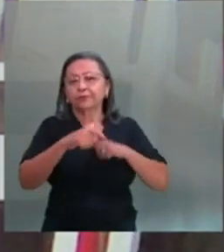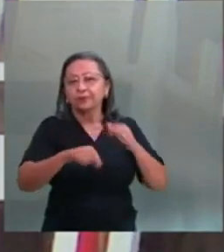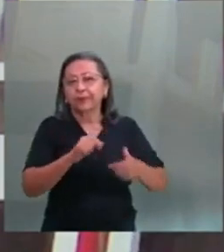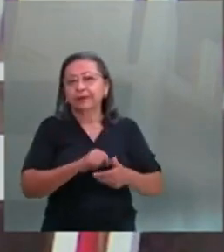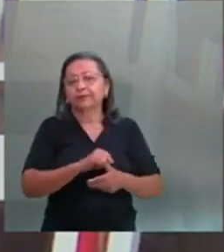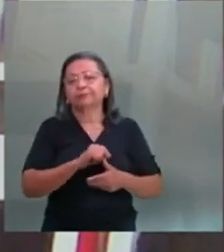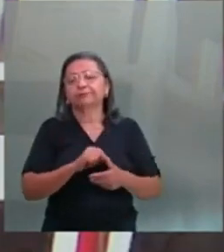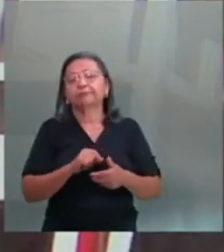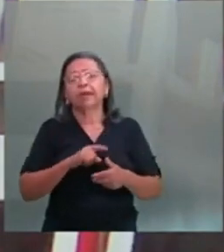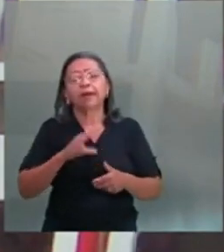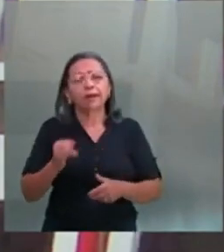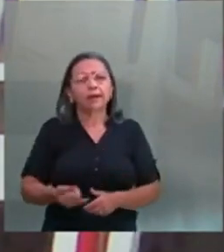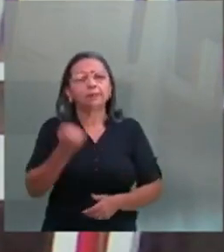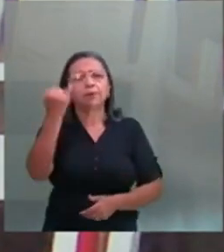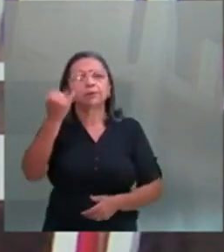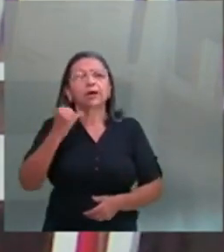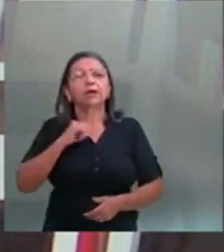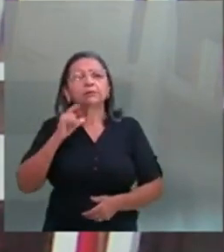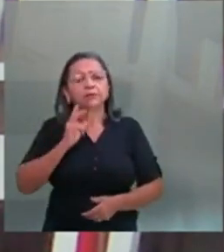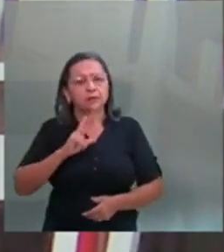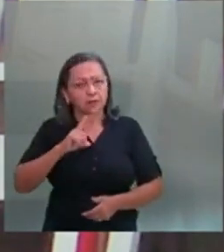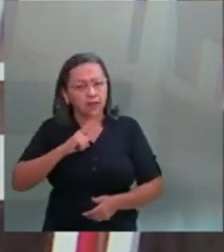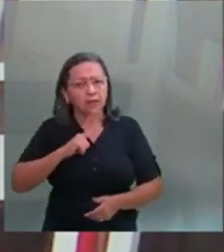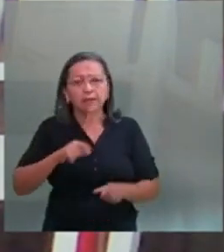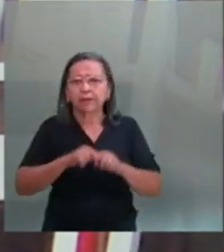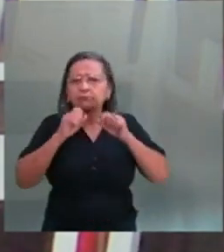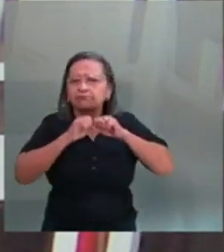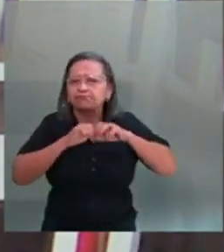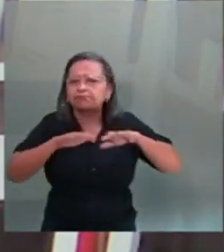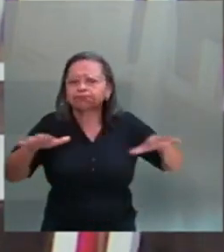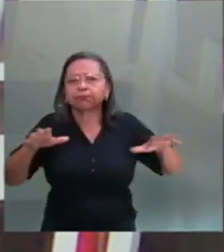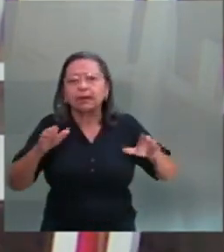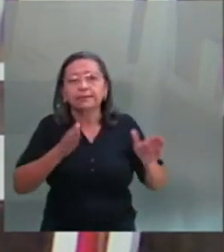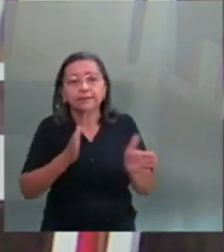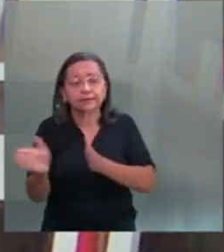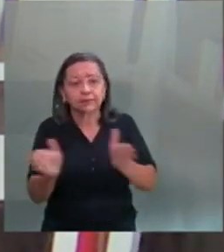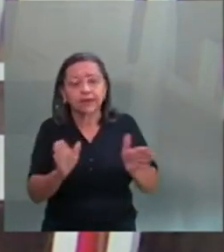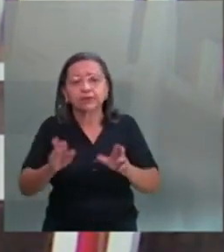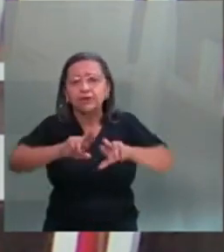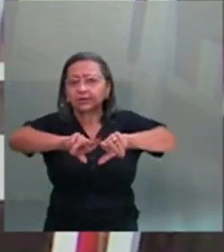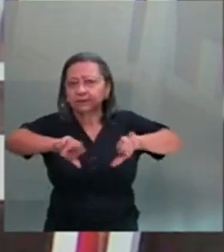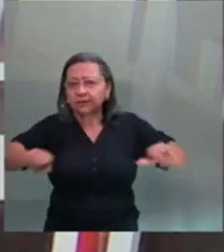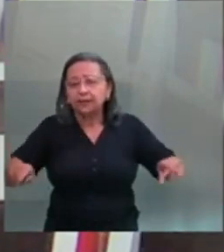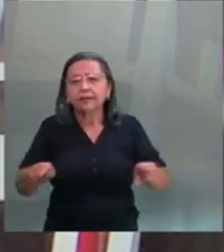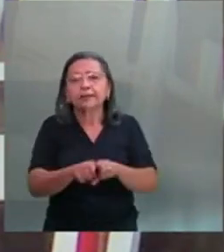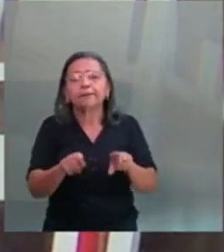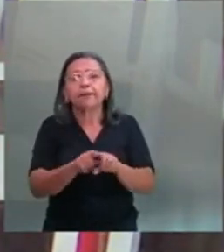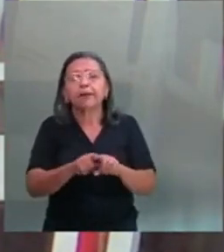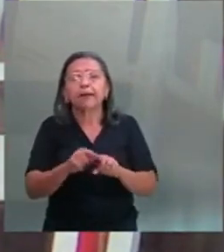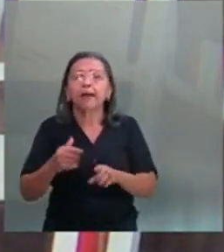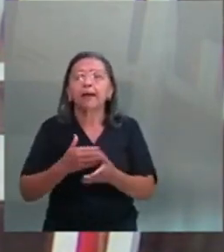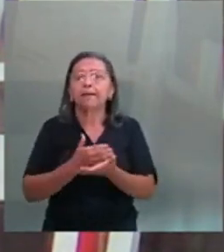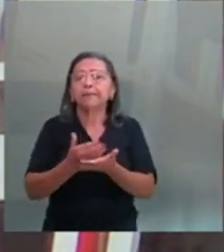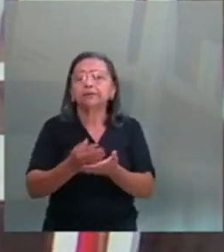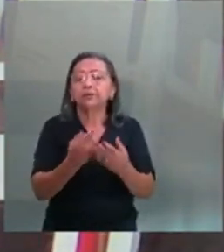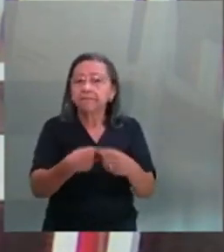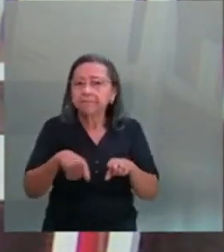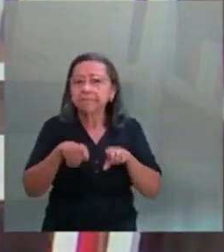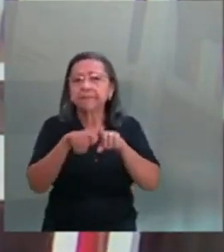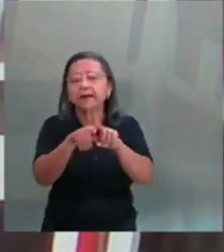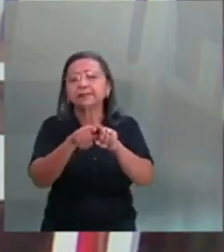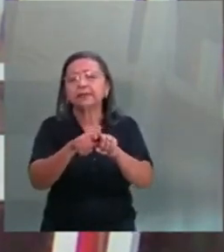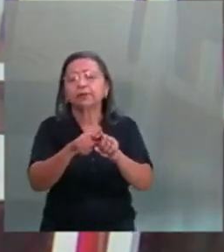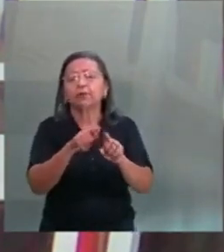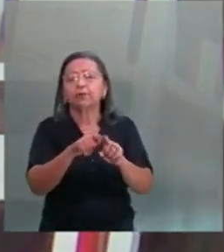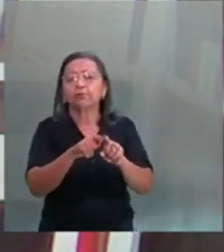muito importante manter e expandir a acessibilidade e a diversidade, também a partir de parcerias com